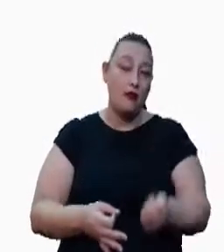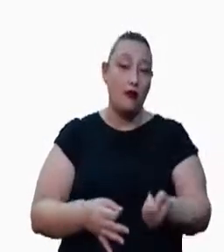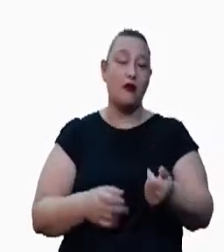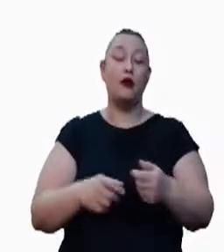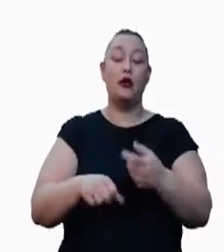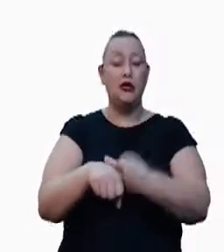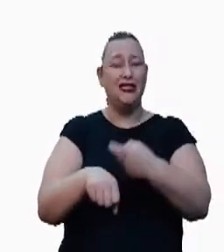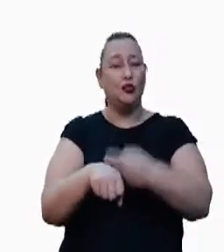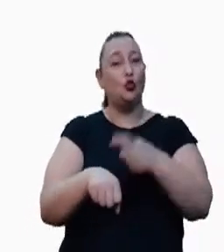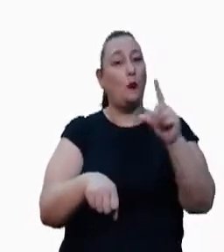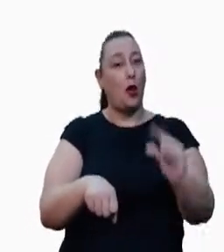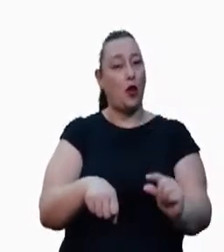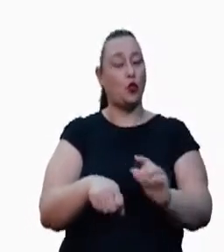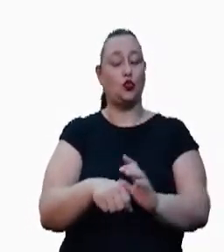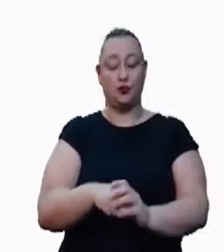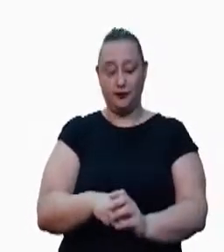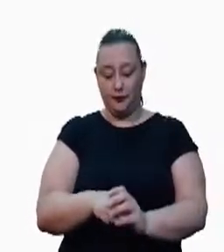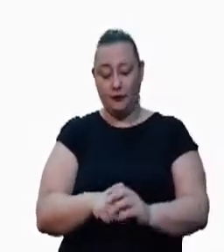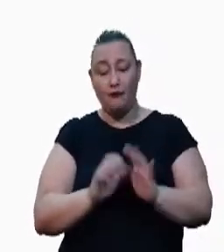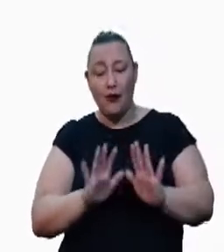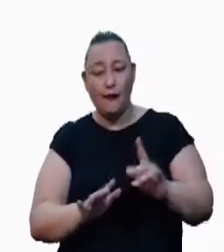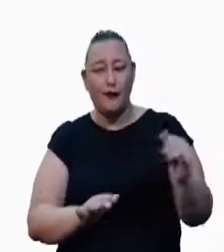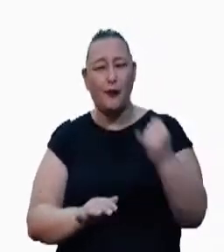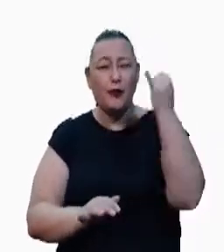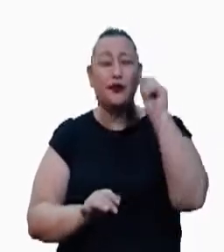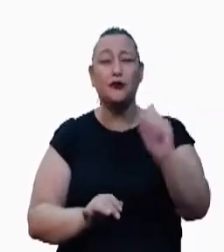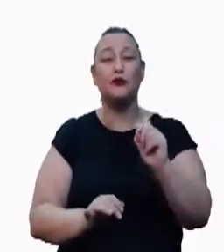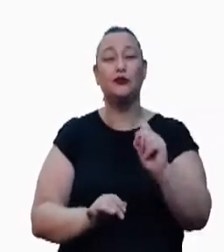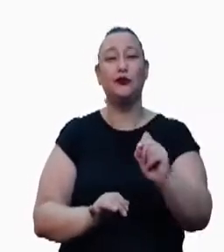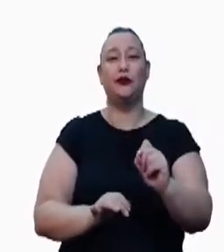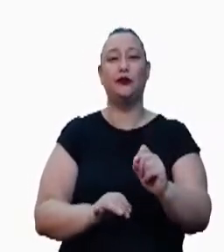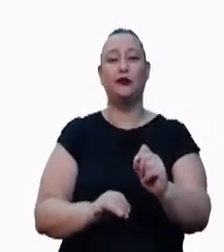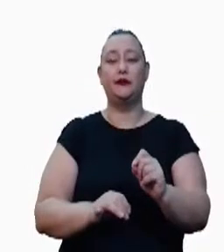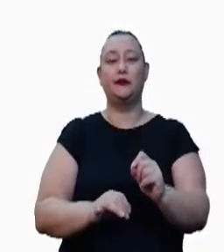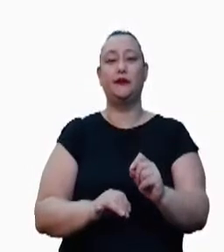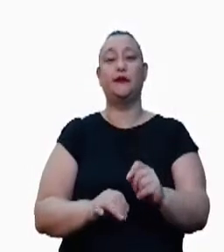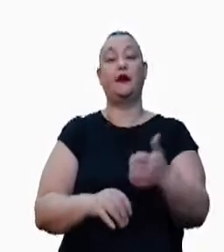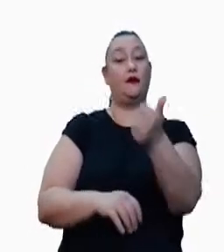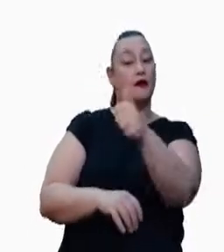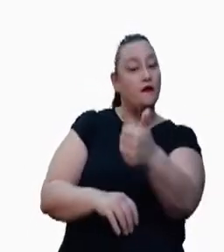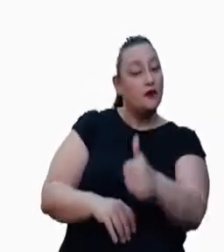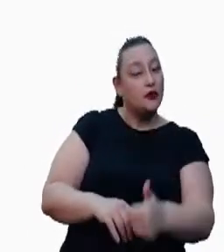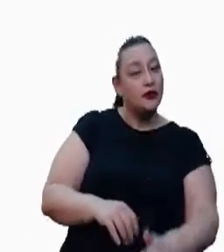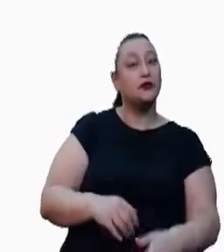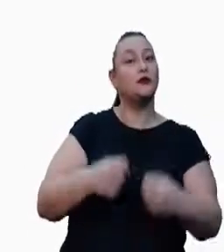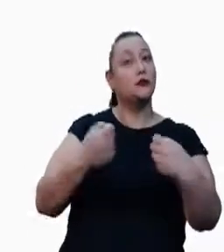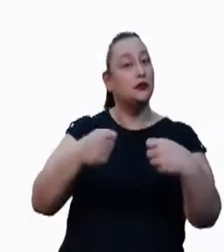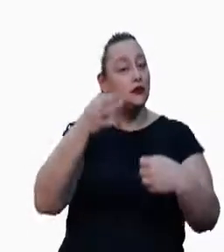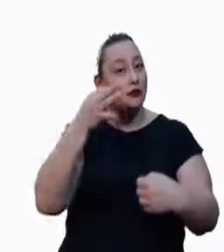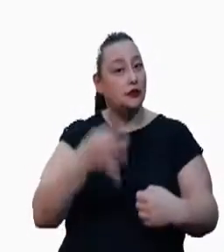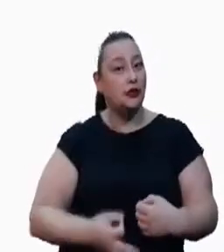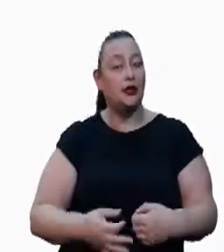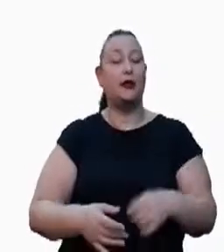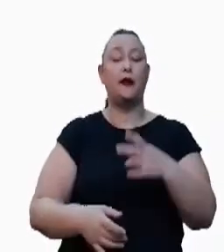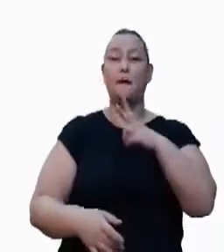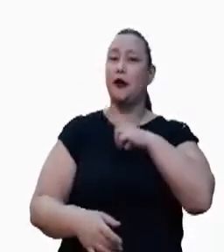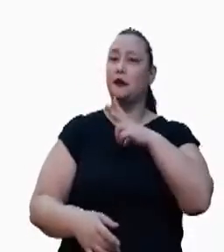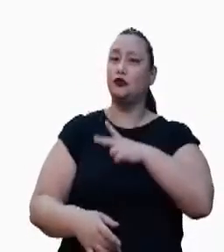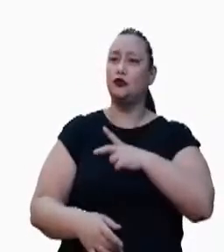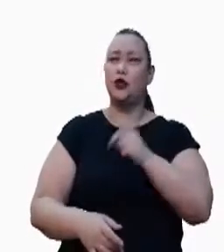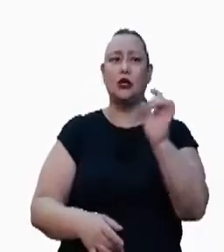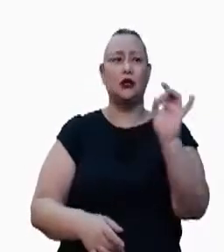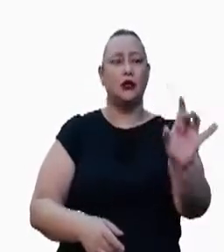menor. E o que é importante para esses pacientes? A avaliação, ela tem que ser individualizada, por